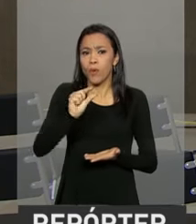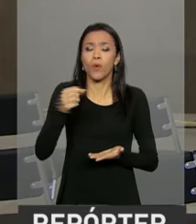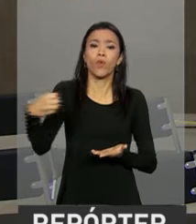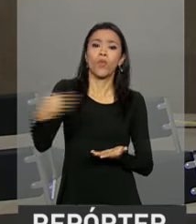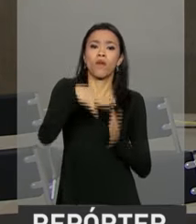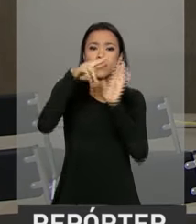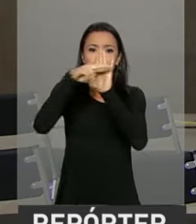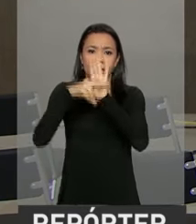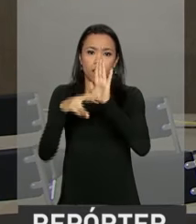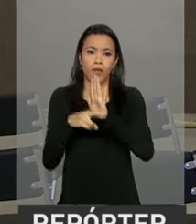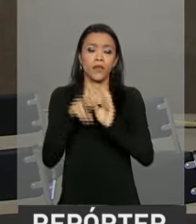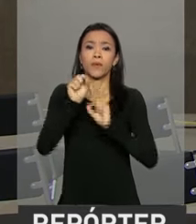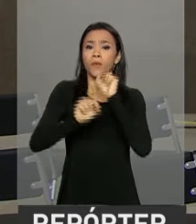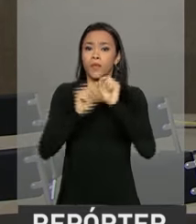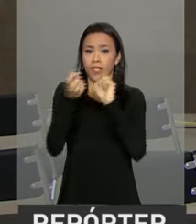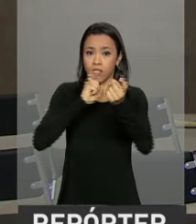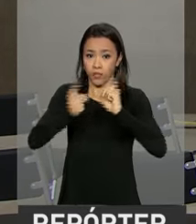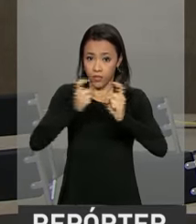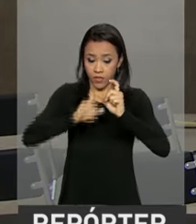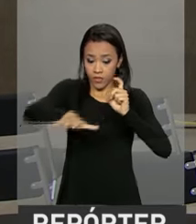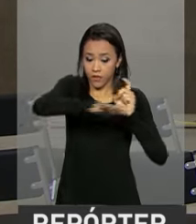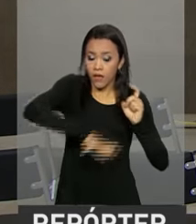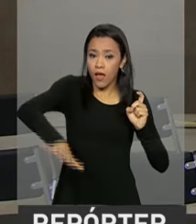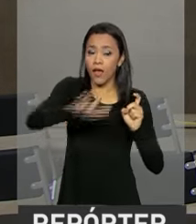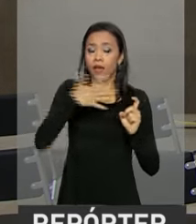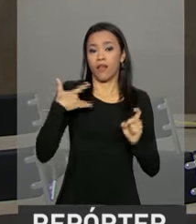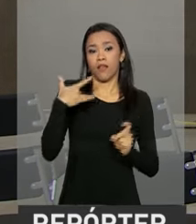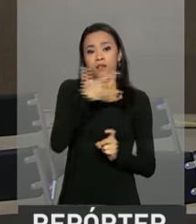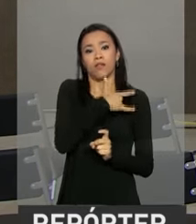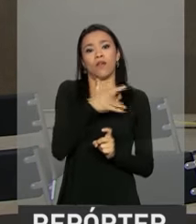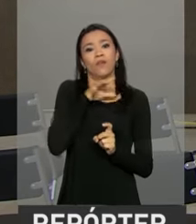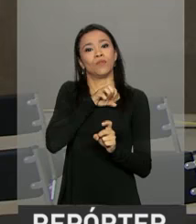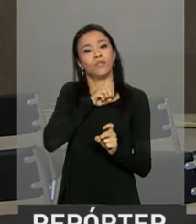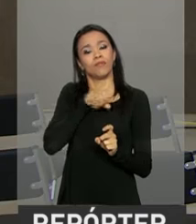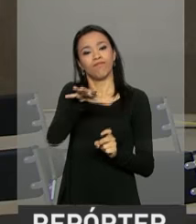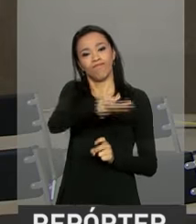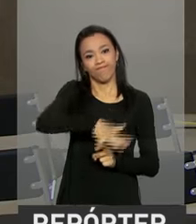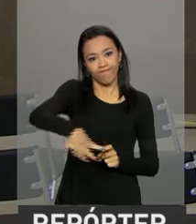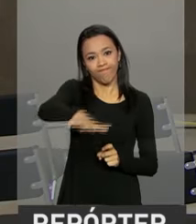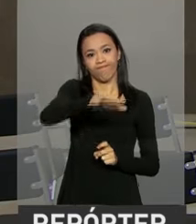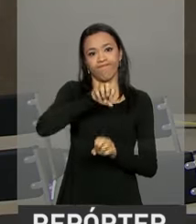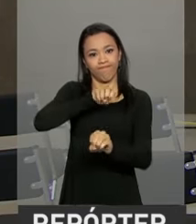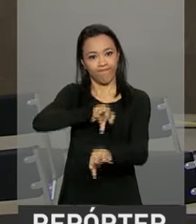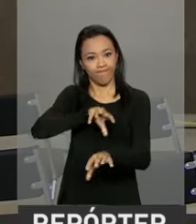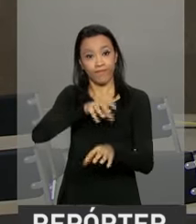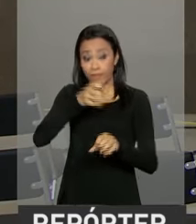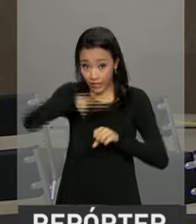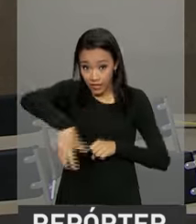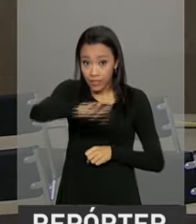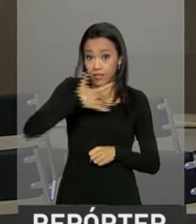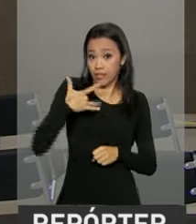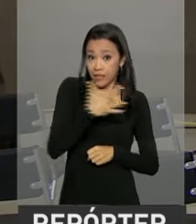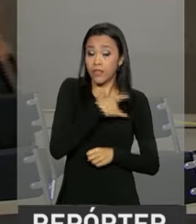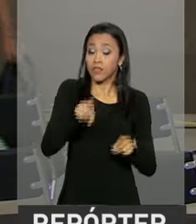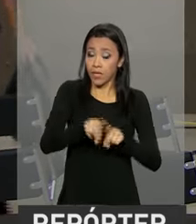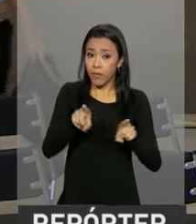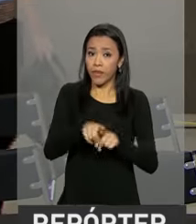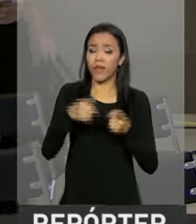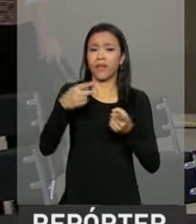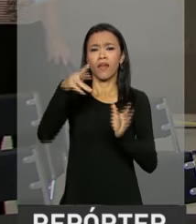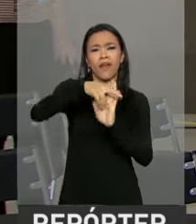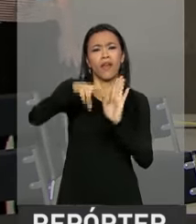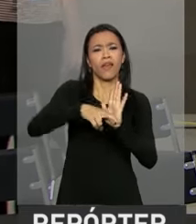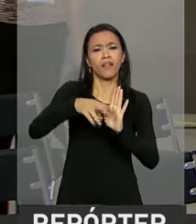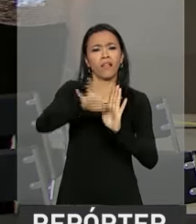novas medidas de gestão para melhorar a saúde pública. Também devem ser anunciadas medidas de economia, também para